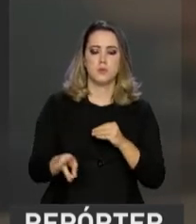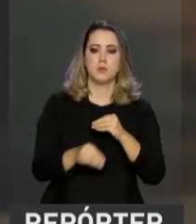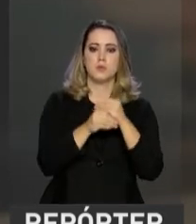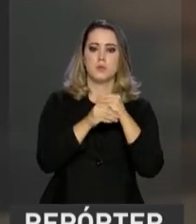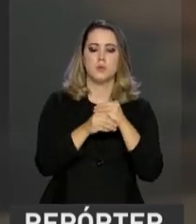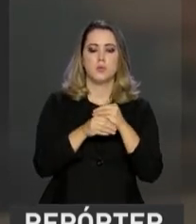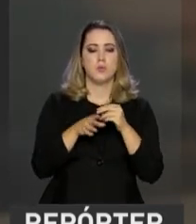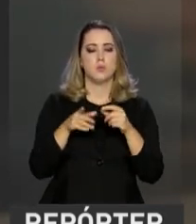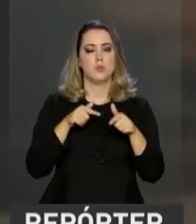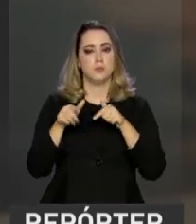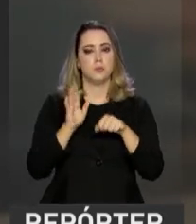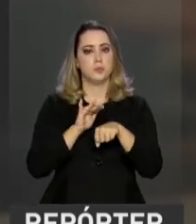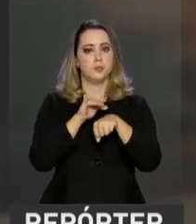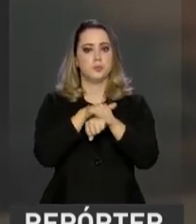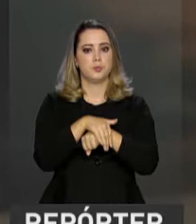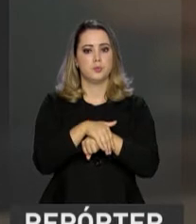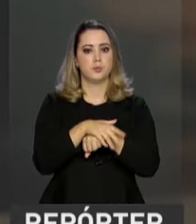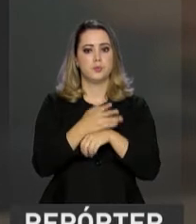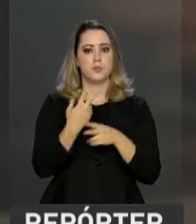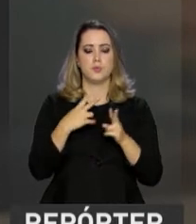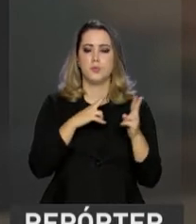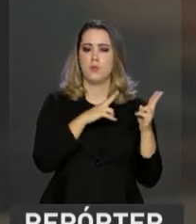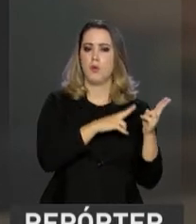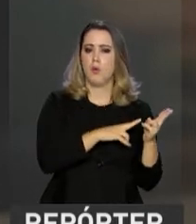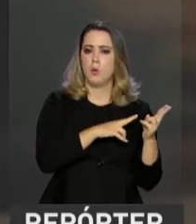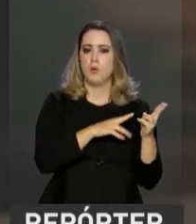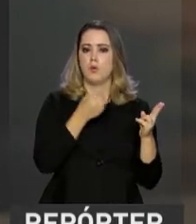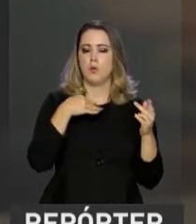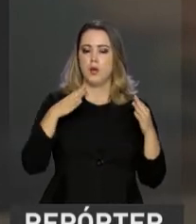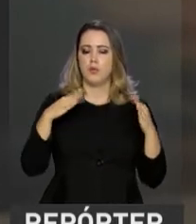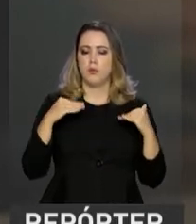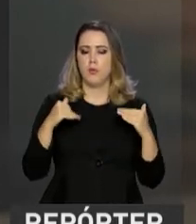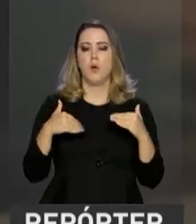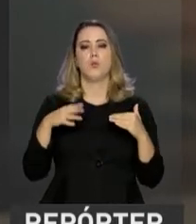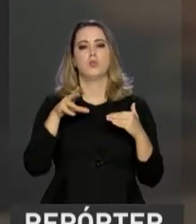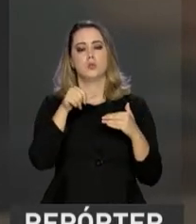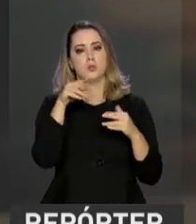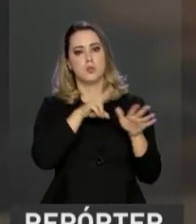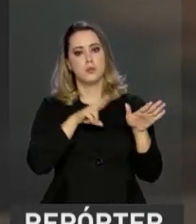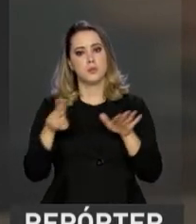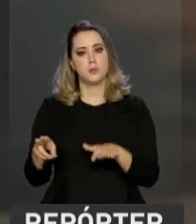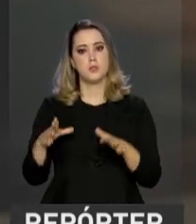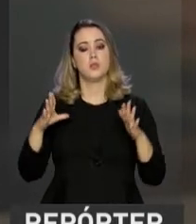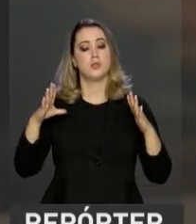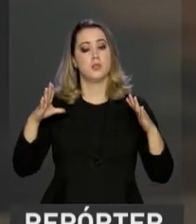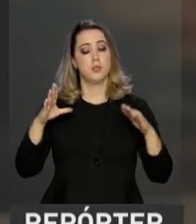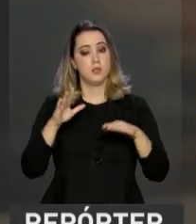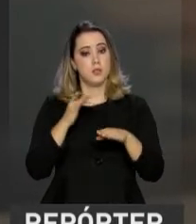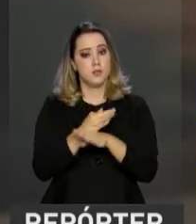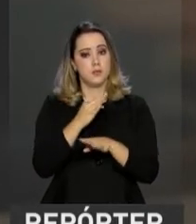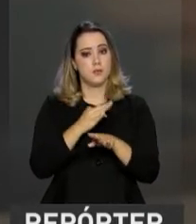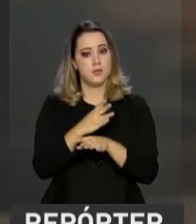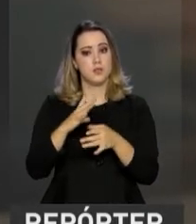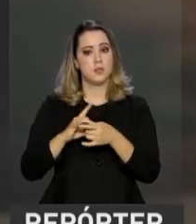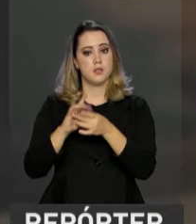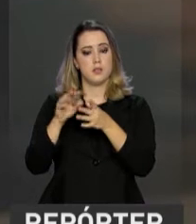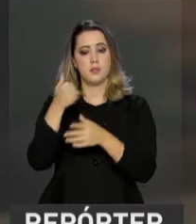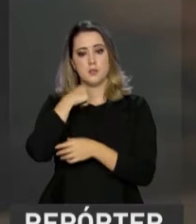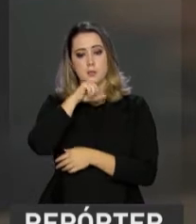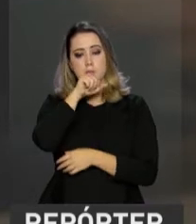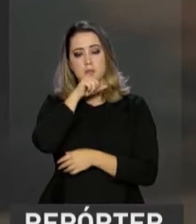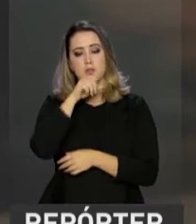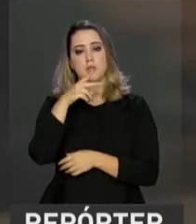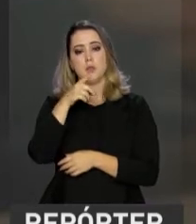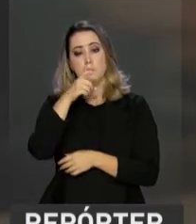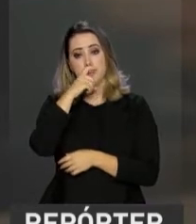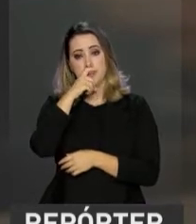por trabalho noturno, o repouso semanal remunerado, as férias, a licença maternidade e paternidade,